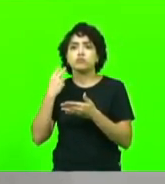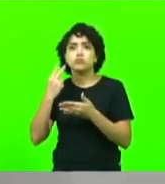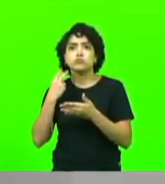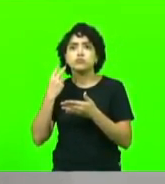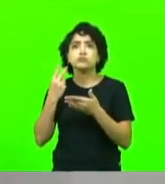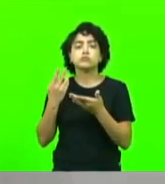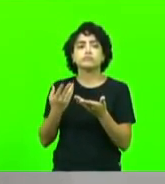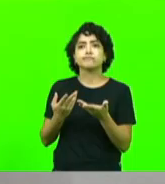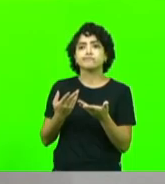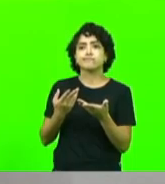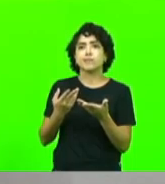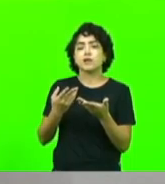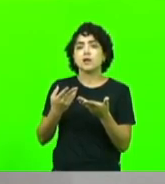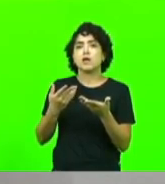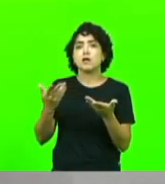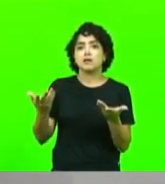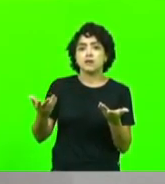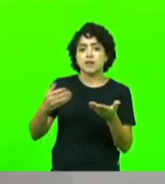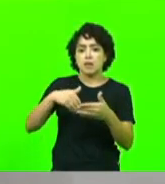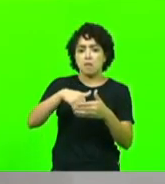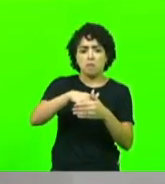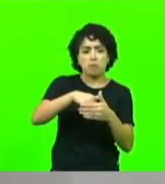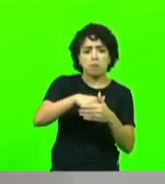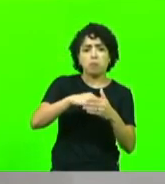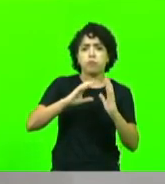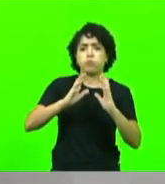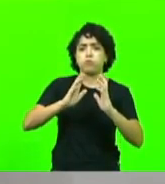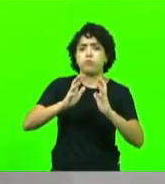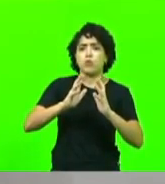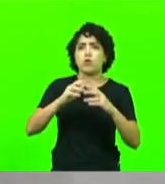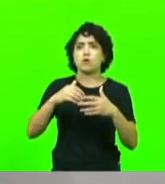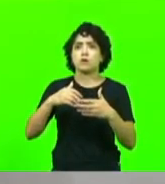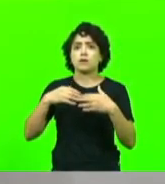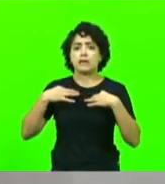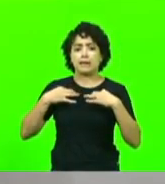morreu, eles têm que estar distribuindo bola e camisa de time de futebol